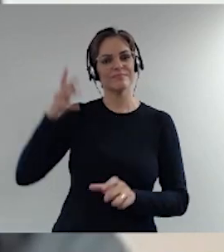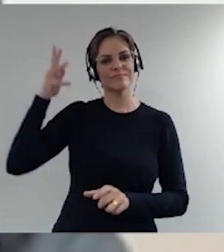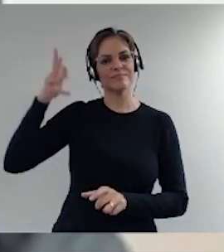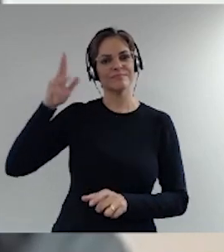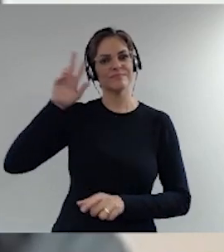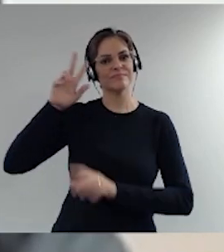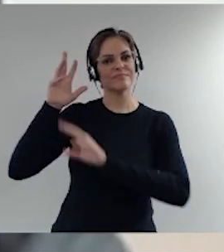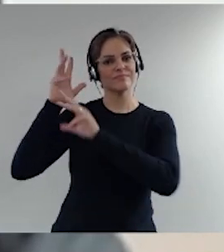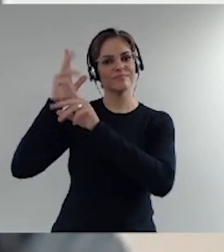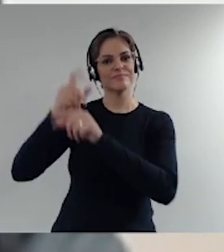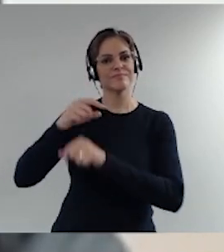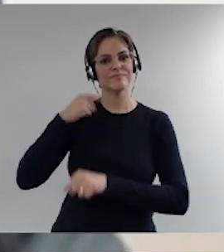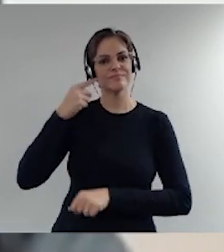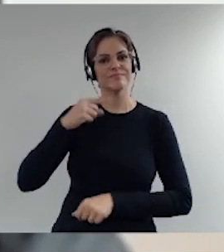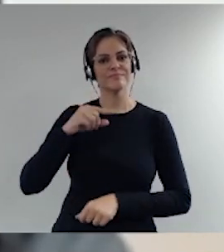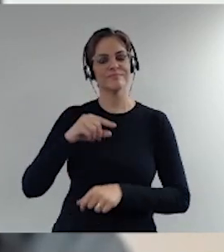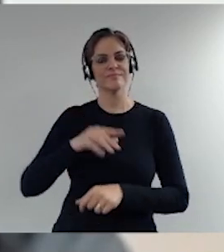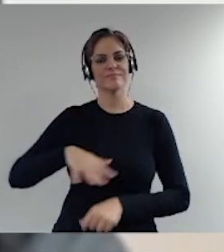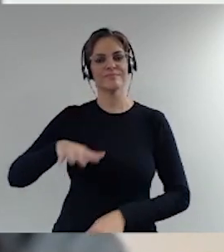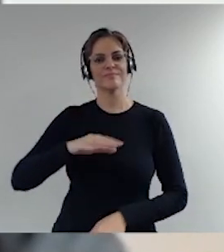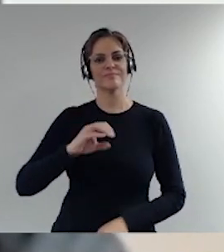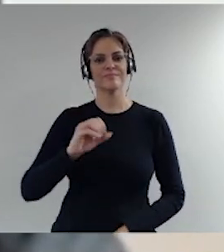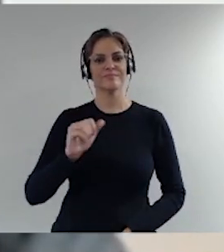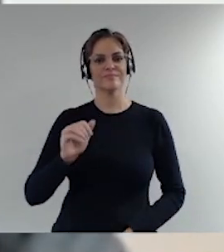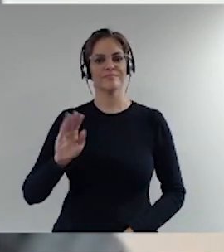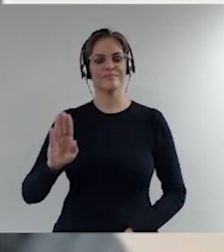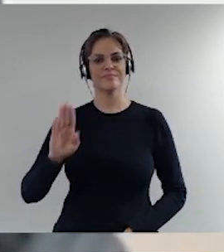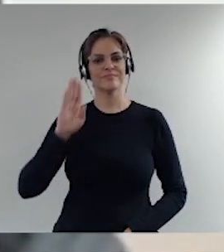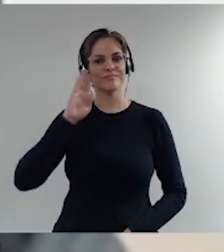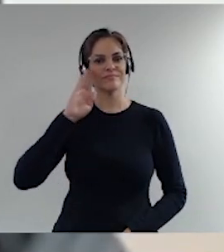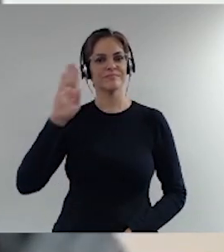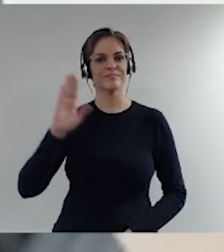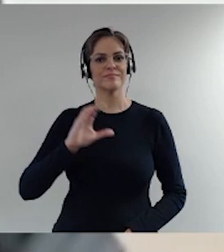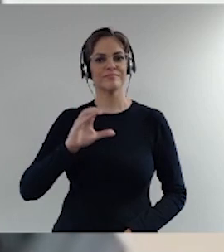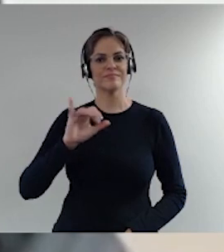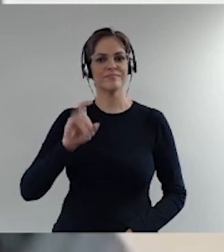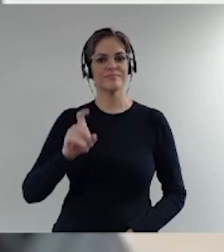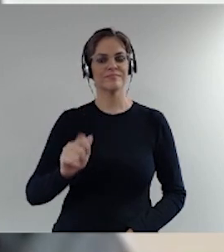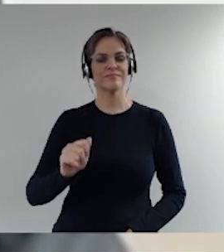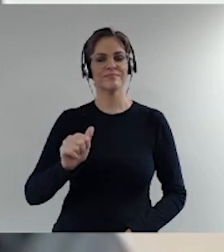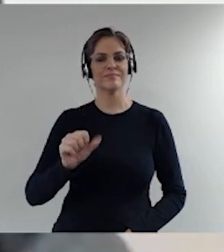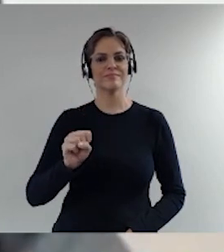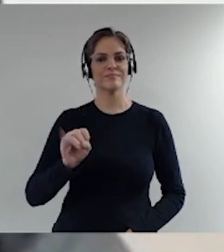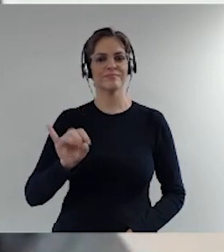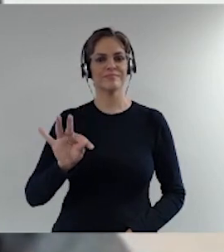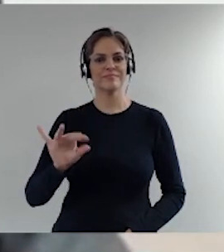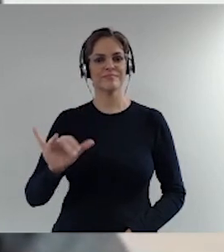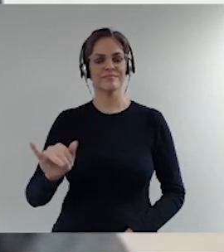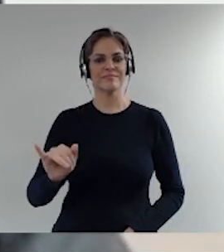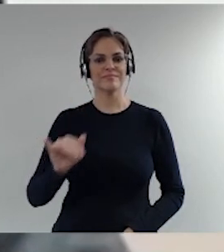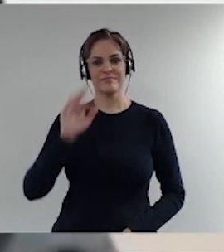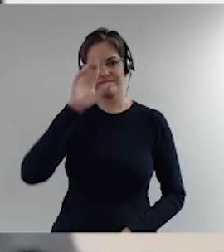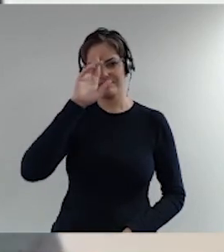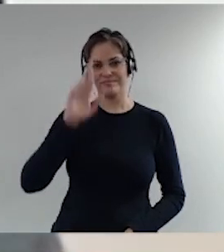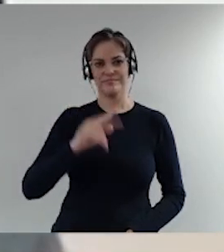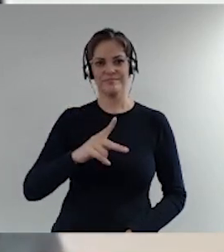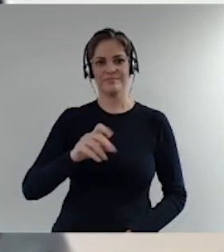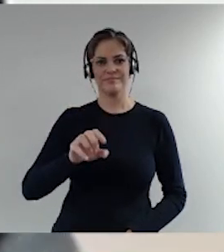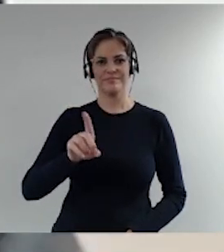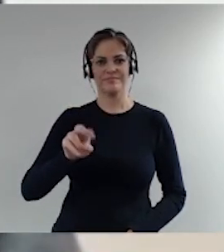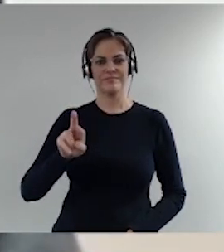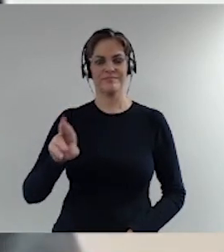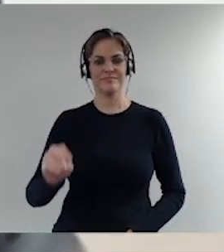à advocacia e ao sistema OAB, em especial à Caixa de Assistência. São eles: Dr. Pedro